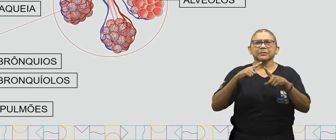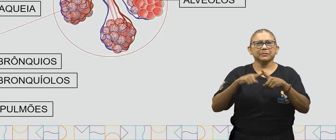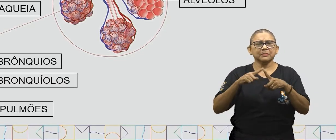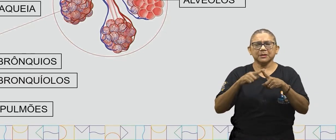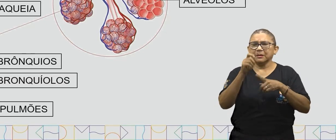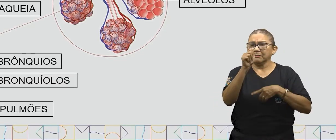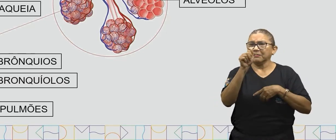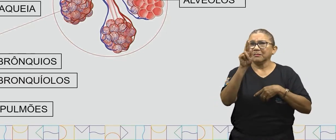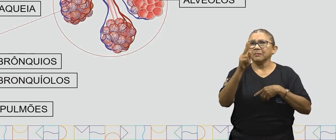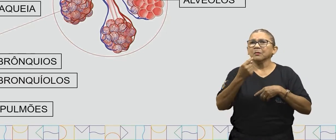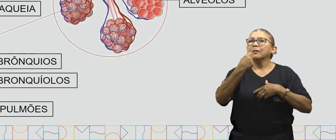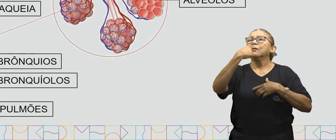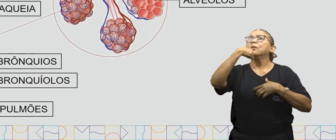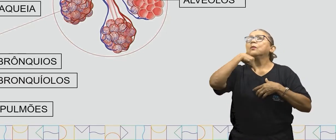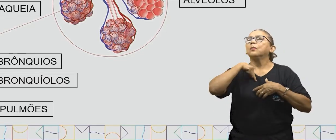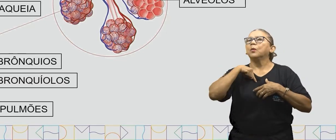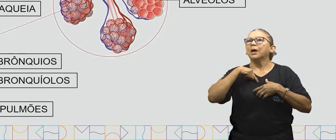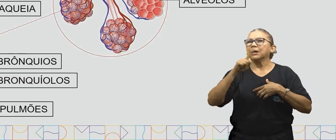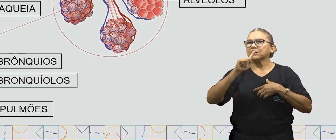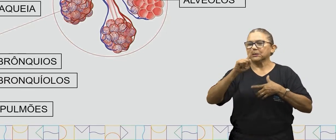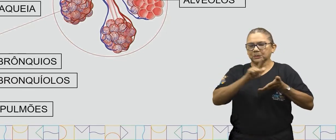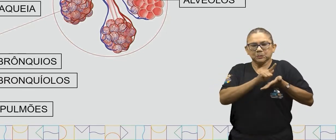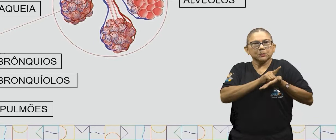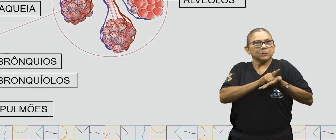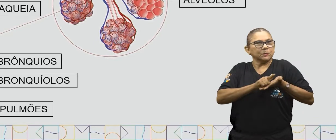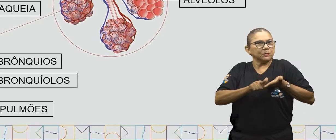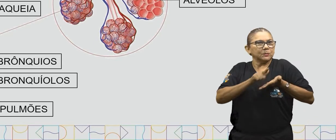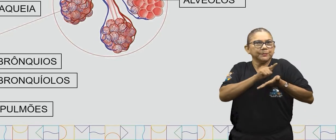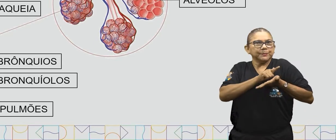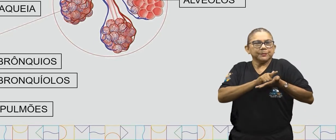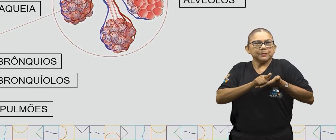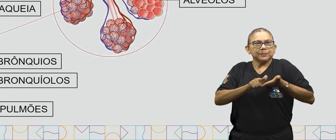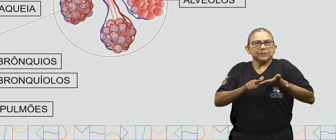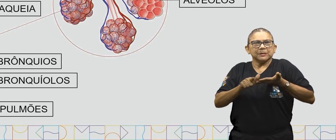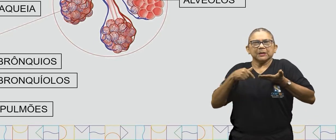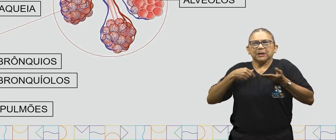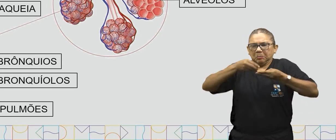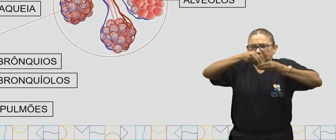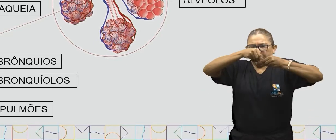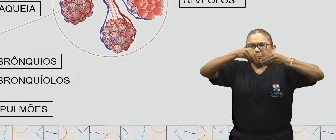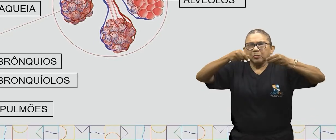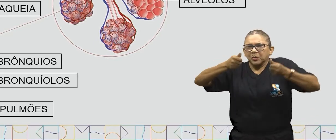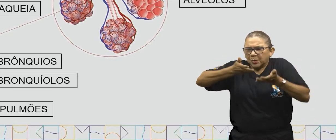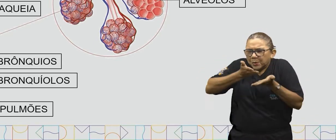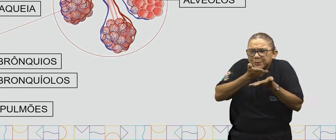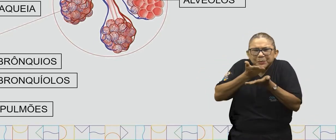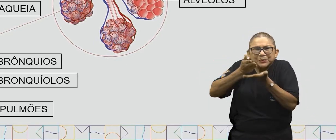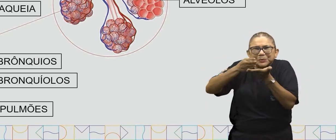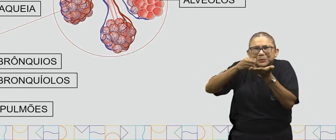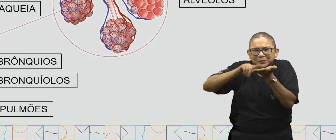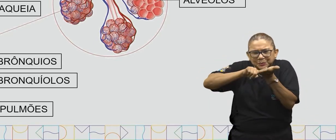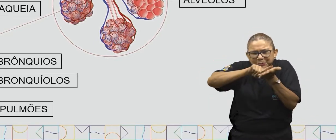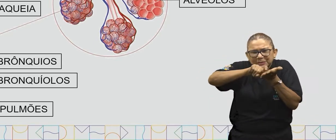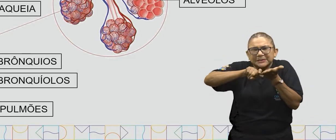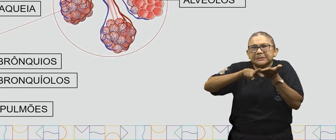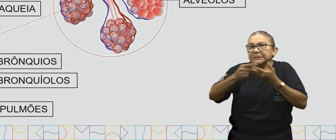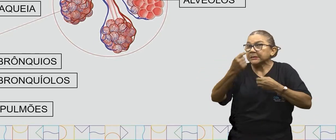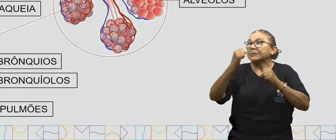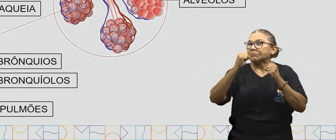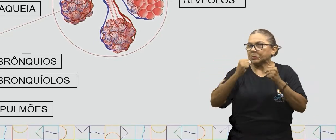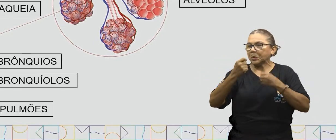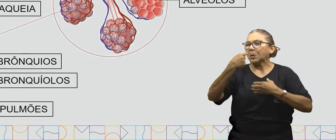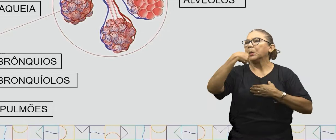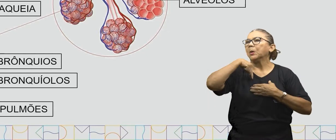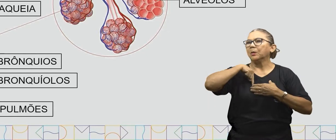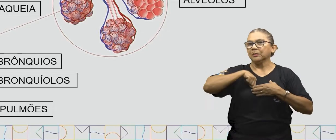ar não passará pela filtração dos pelos do nariz e poeiras e micro-organismos podem chegar aos pulmões.